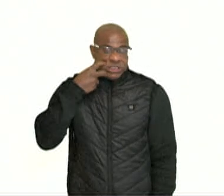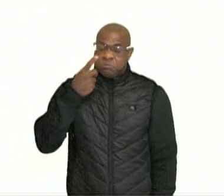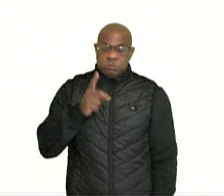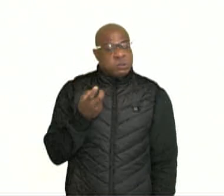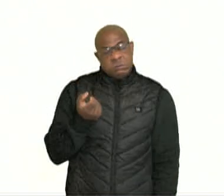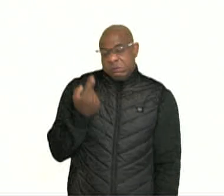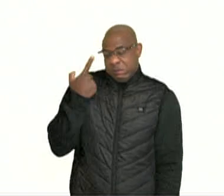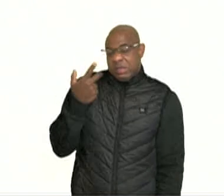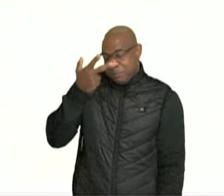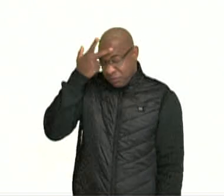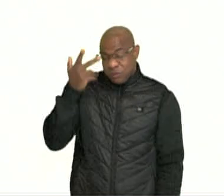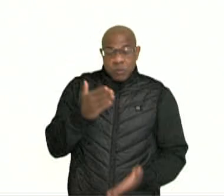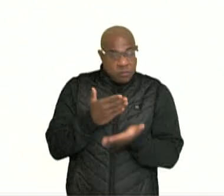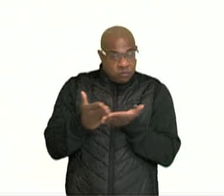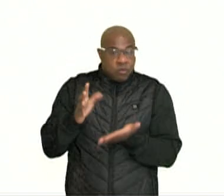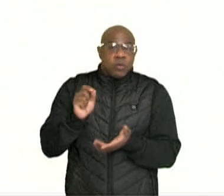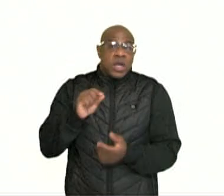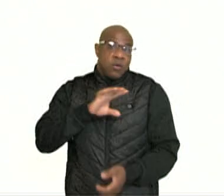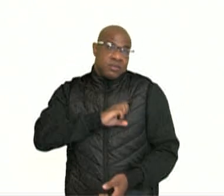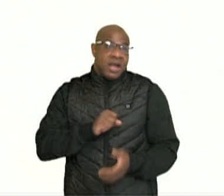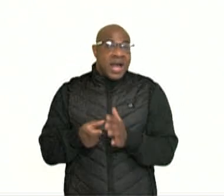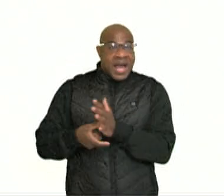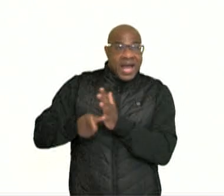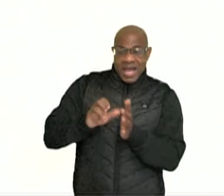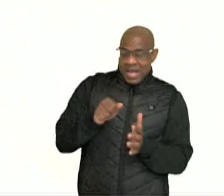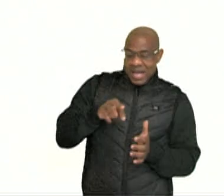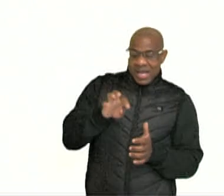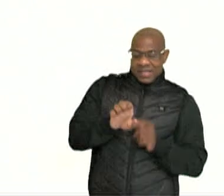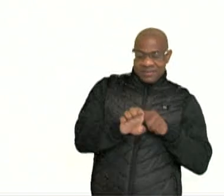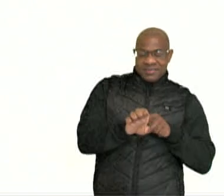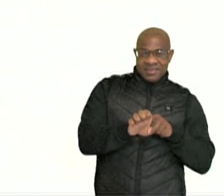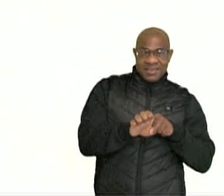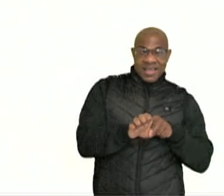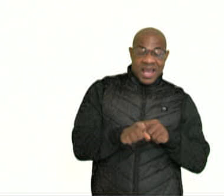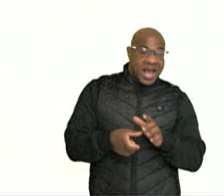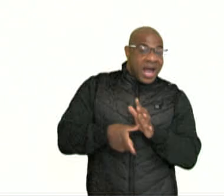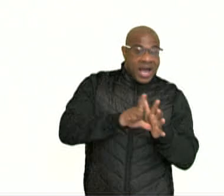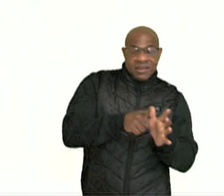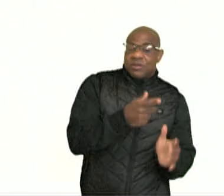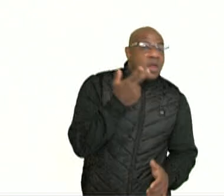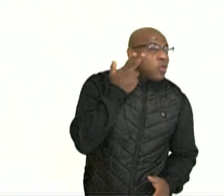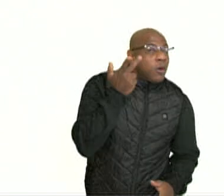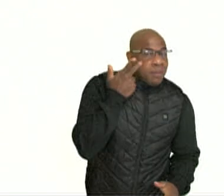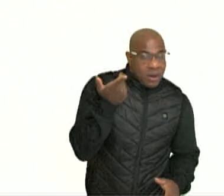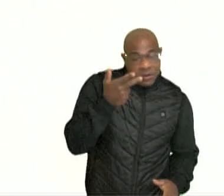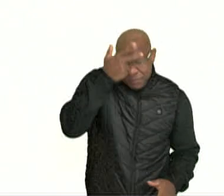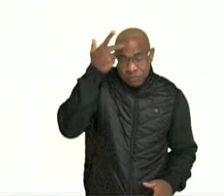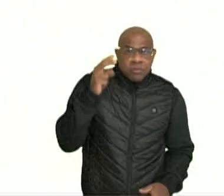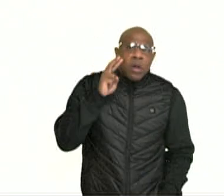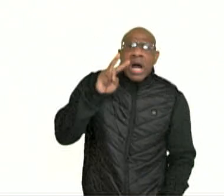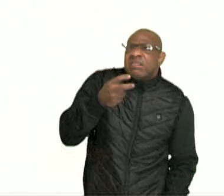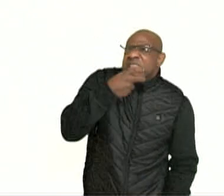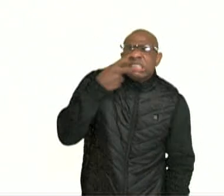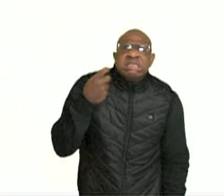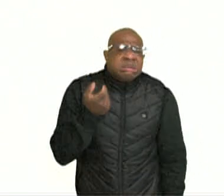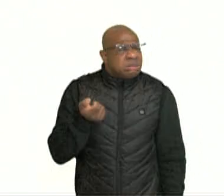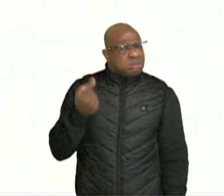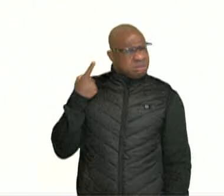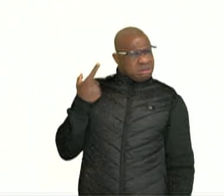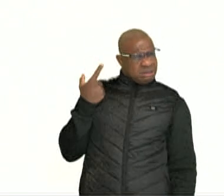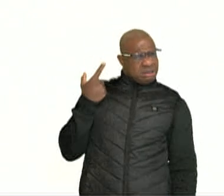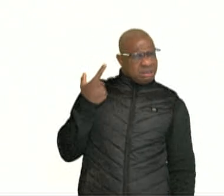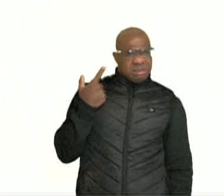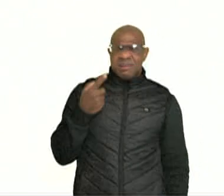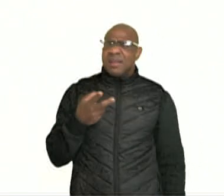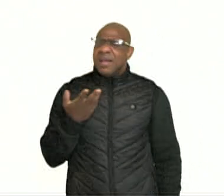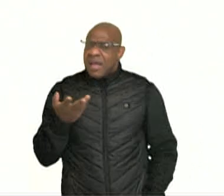estranhos. Então, o que esse antes indica? Que quando ele não era comum, era estranho para as pessoas e aí acabavam botando